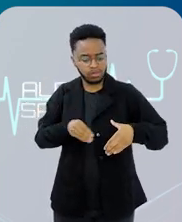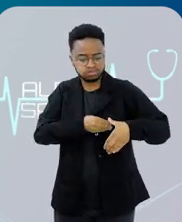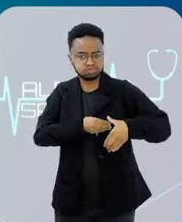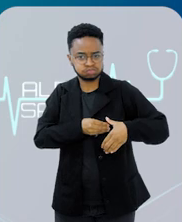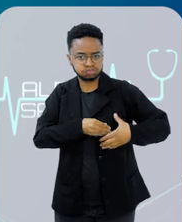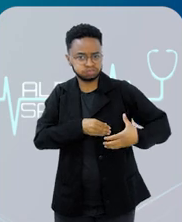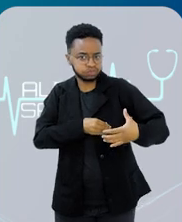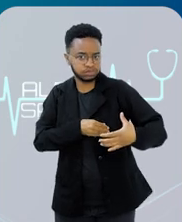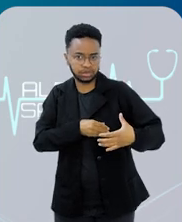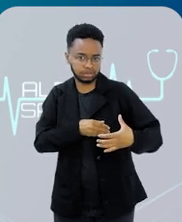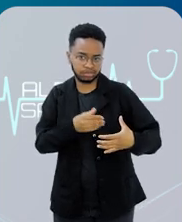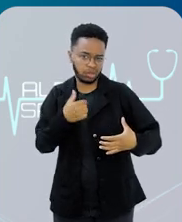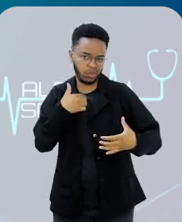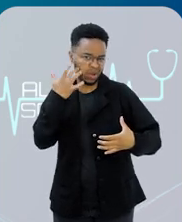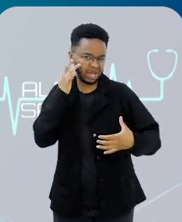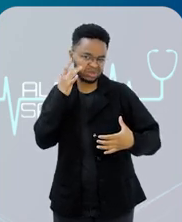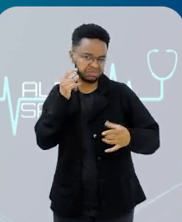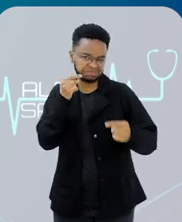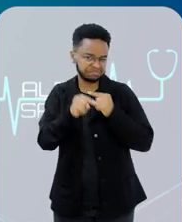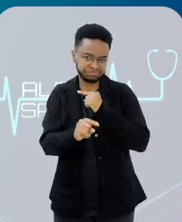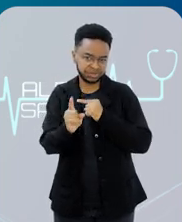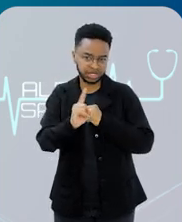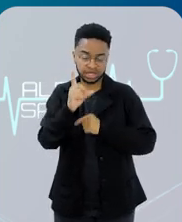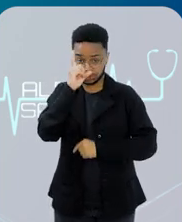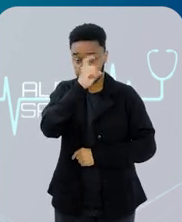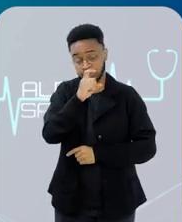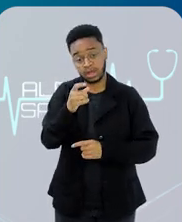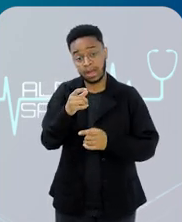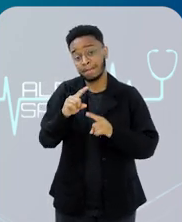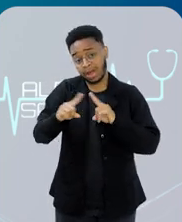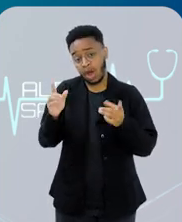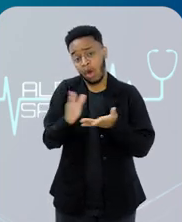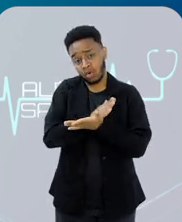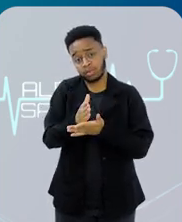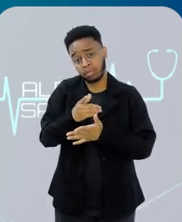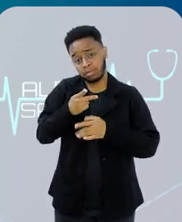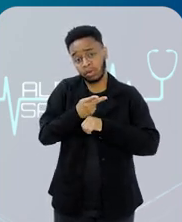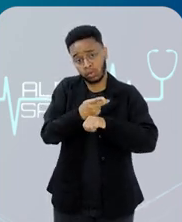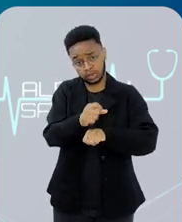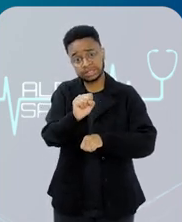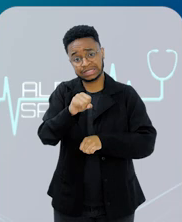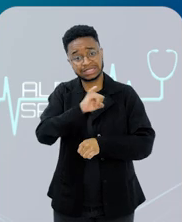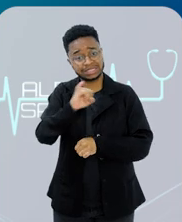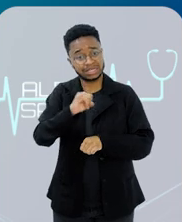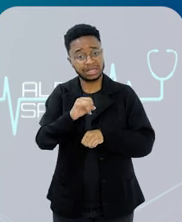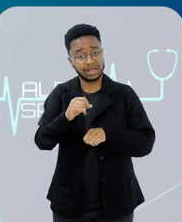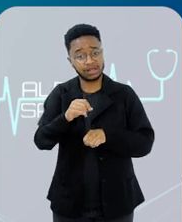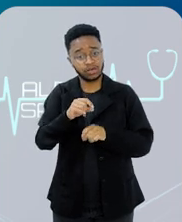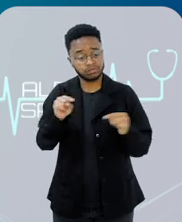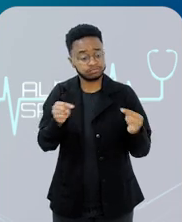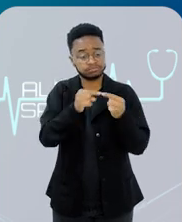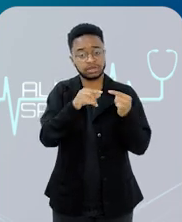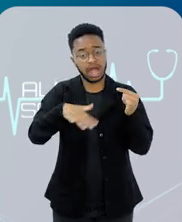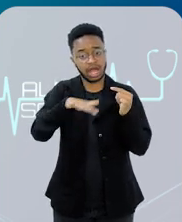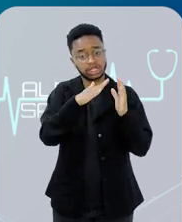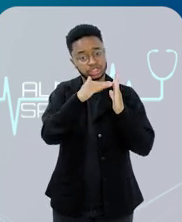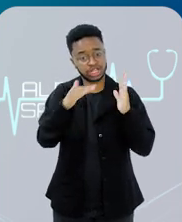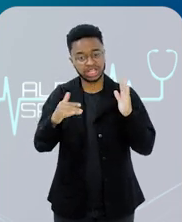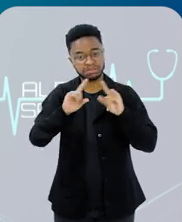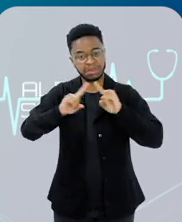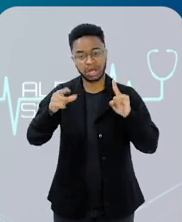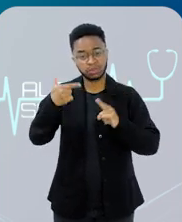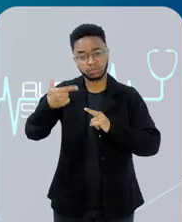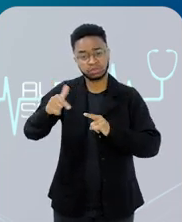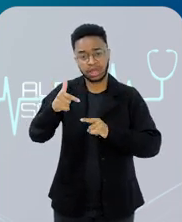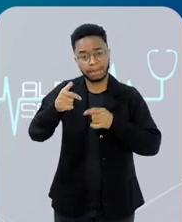prótese. Então é muito difícil. É claro que algumas acabam, principalmente essas que buscam mais a parte estética e a parte funcional,